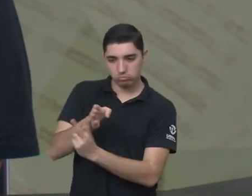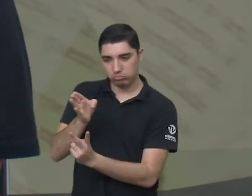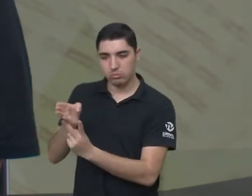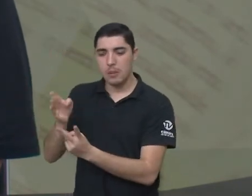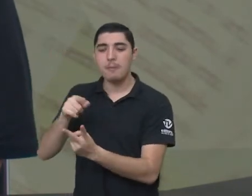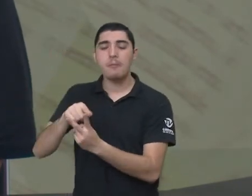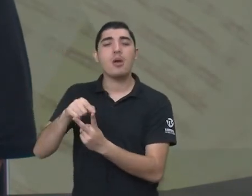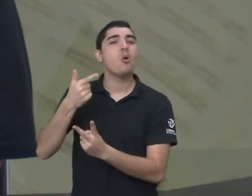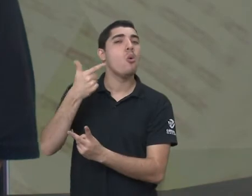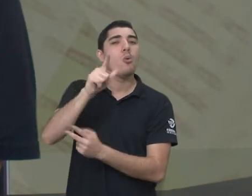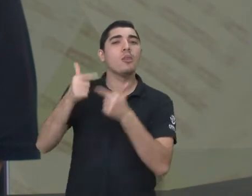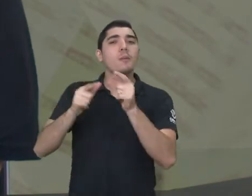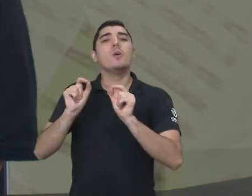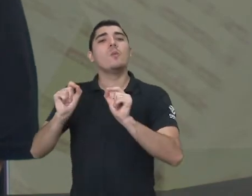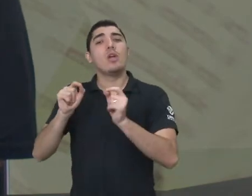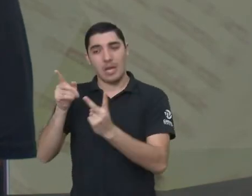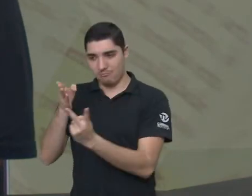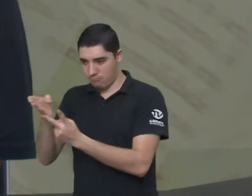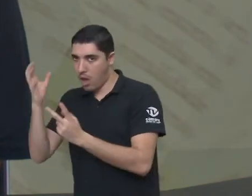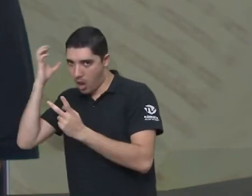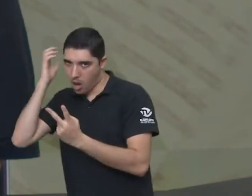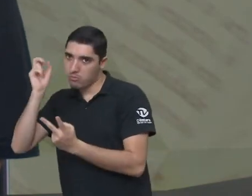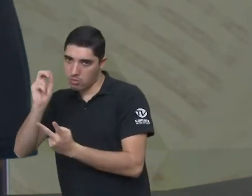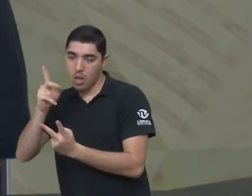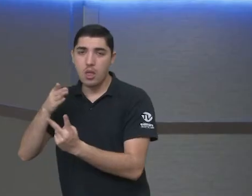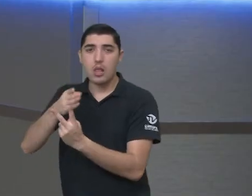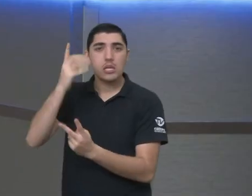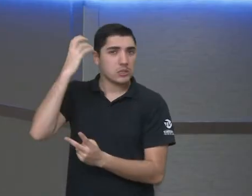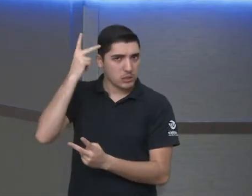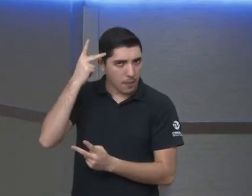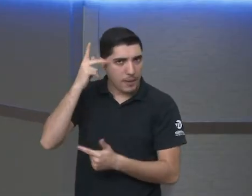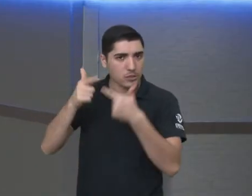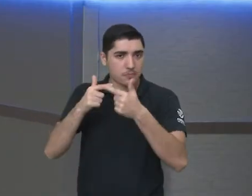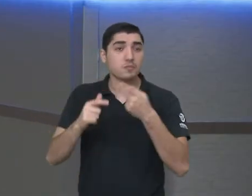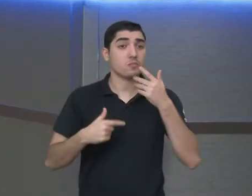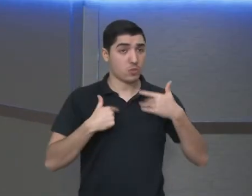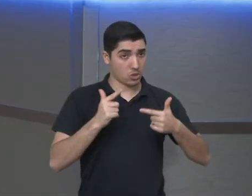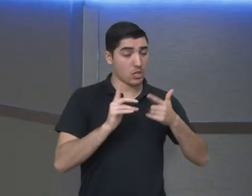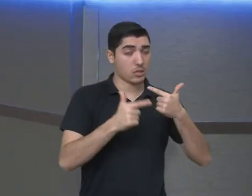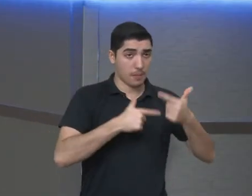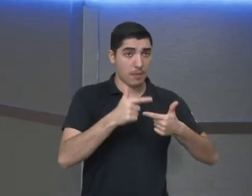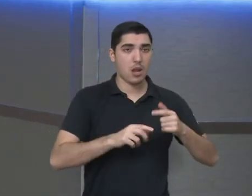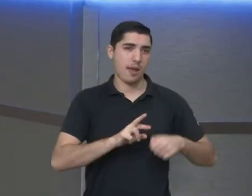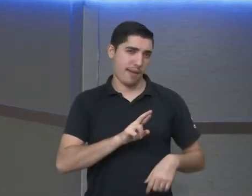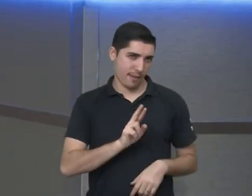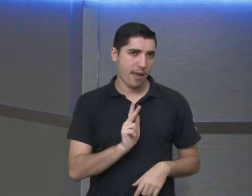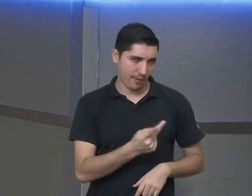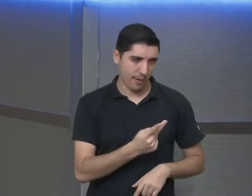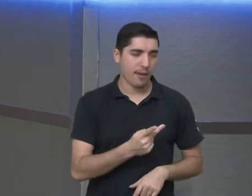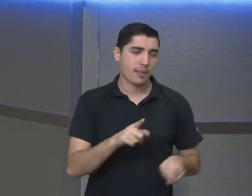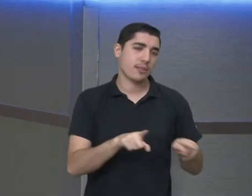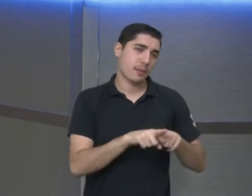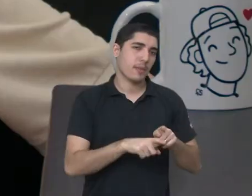para o Bororó lá no vestiário para encher. Tá? E hoje eu peguei, abri o microfone, olha, o Gandula aqui tá murchando a bola e...